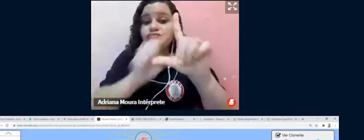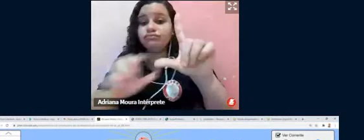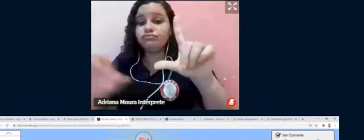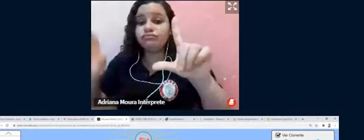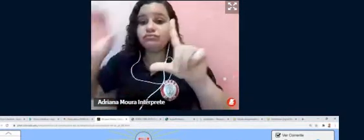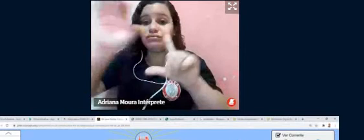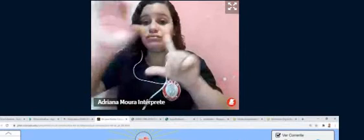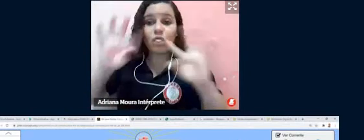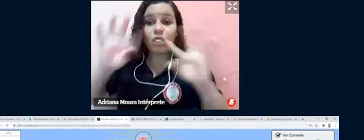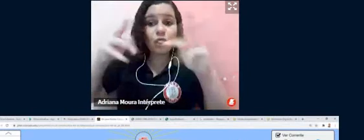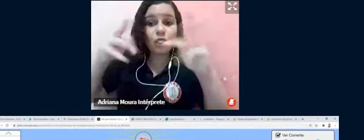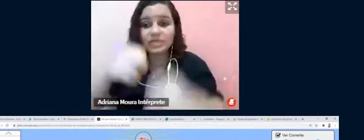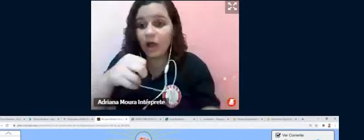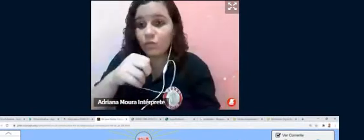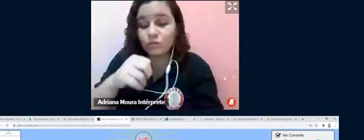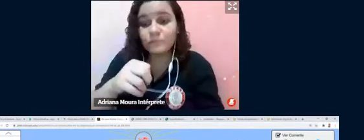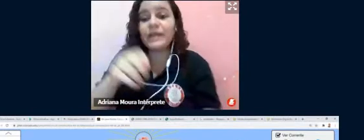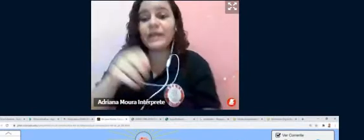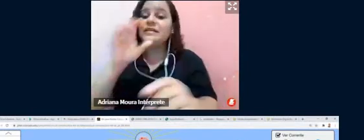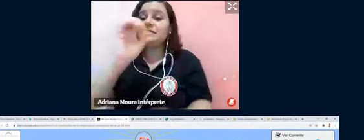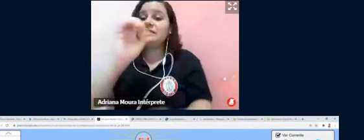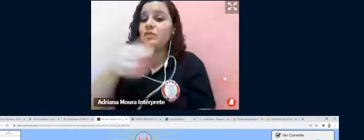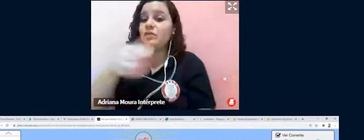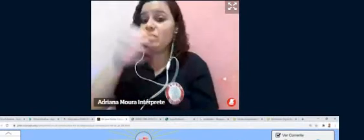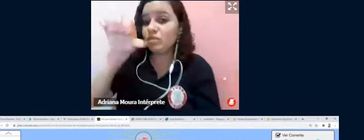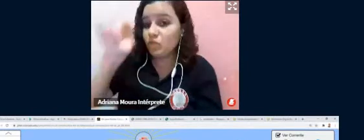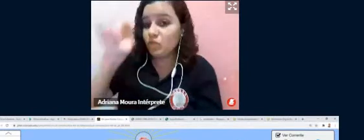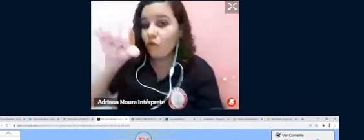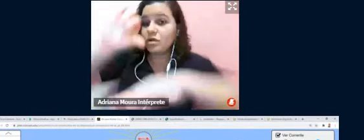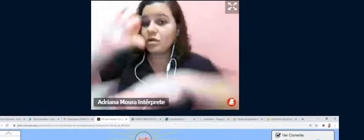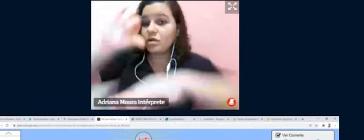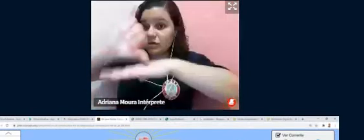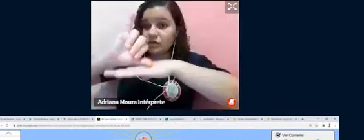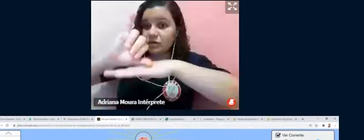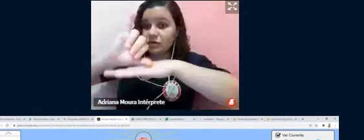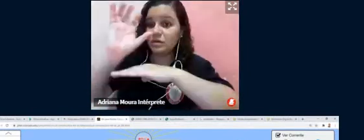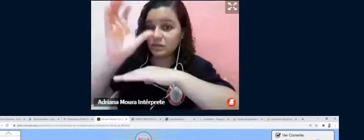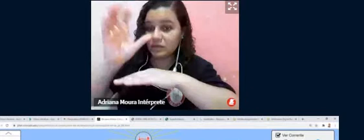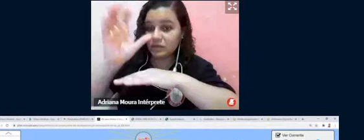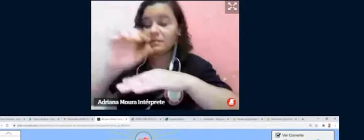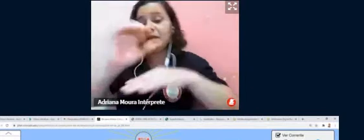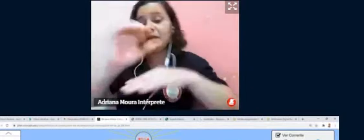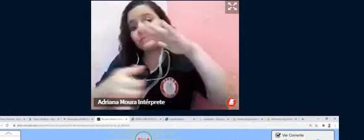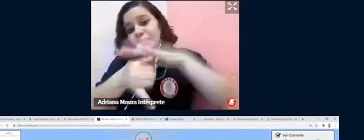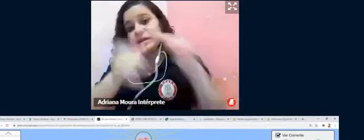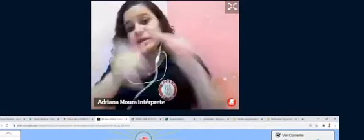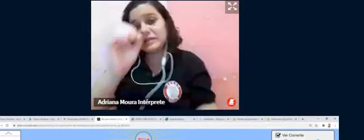0,9 amperes é a corrente que passa pela lâmpada de cima. E 0,6 amperes é a lâmpada que passa